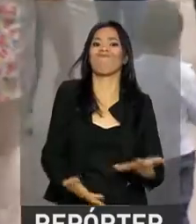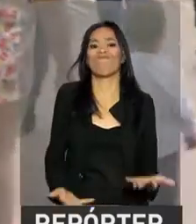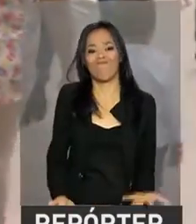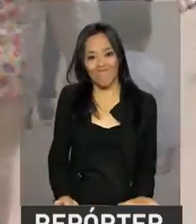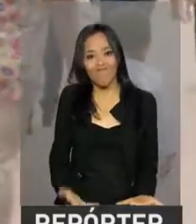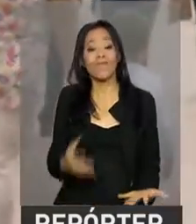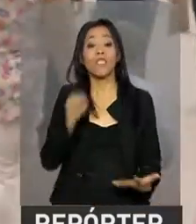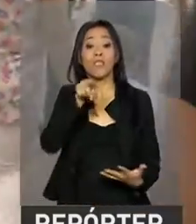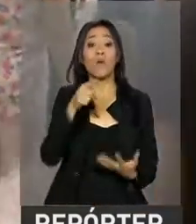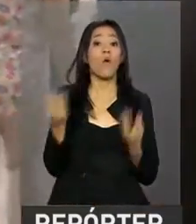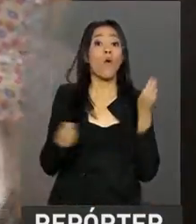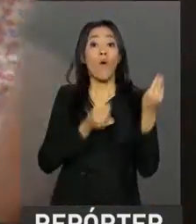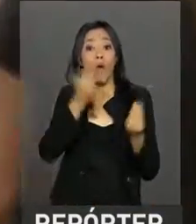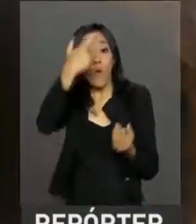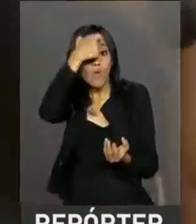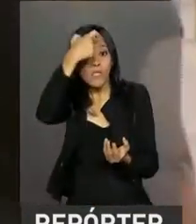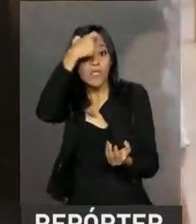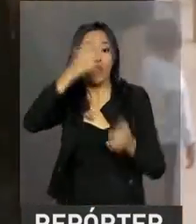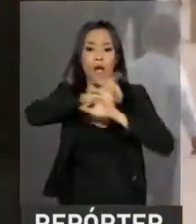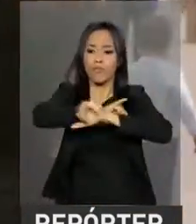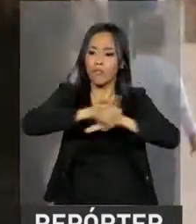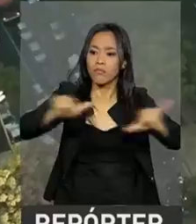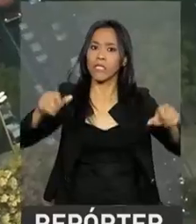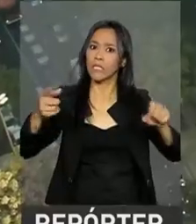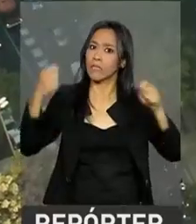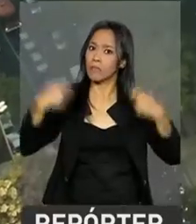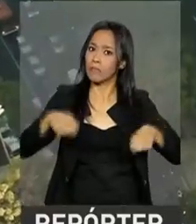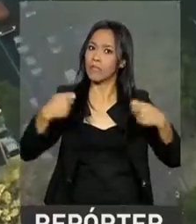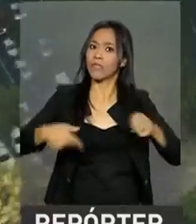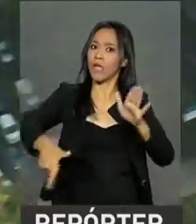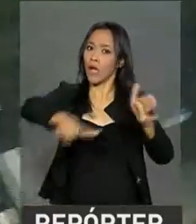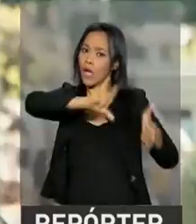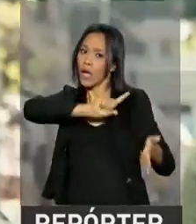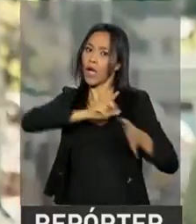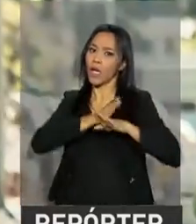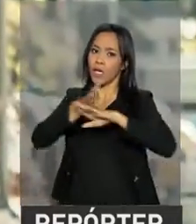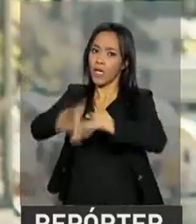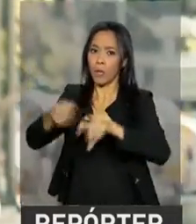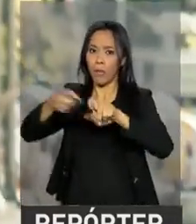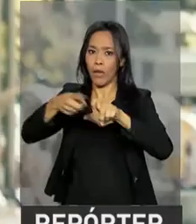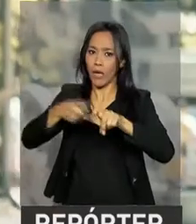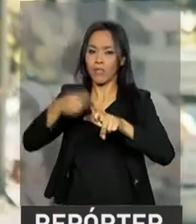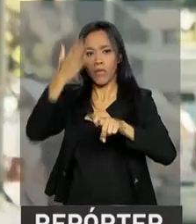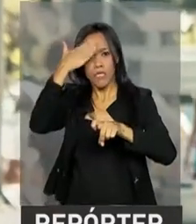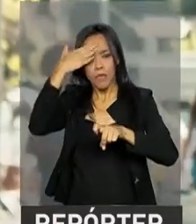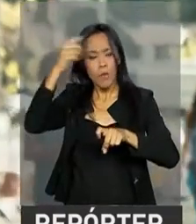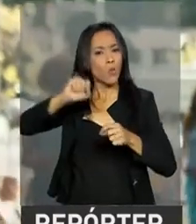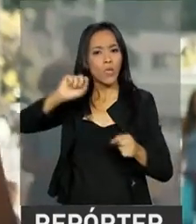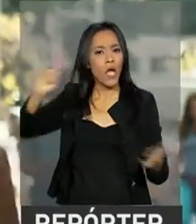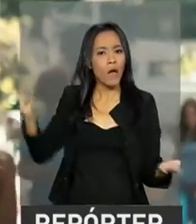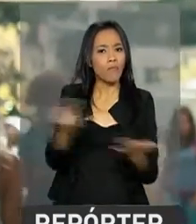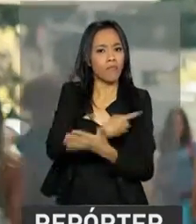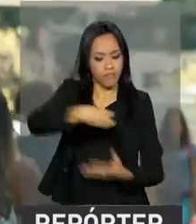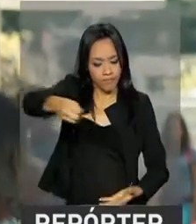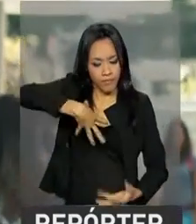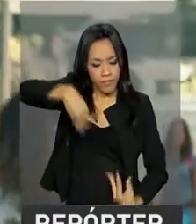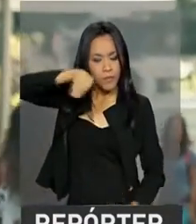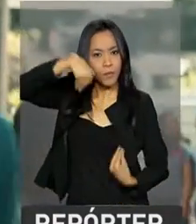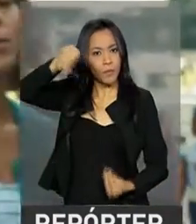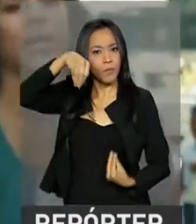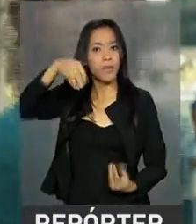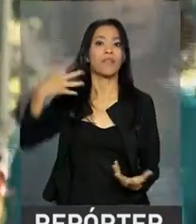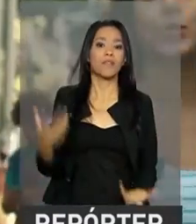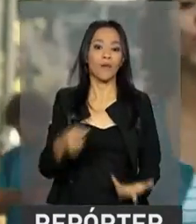conscientizar a população sobre a importância do diagnóstico correto e de se completar o tratamento até o fim, o Ministério da Saúde